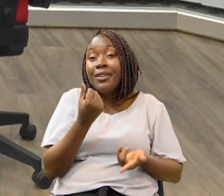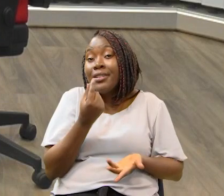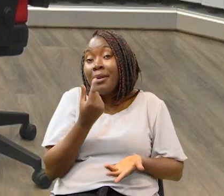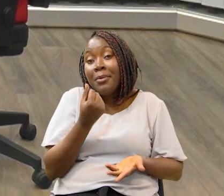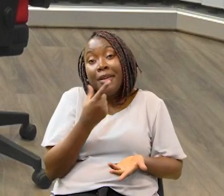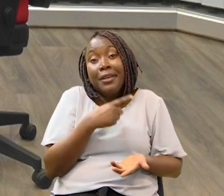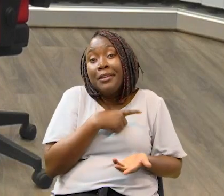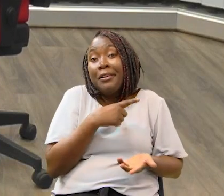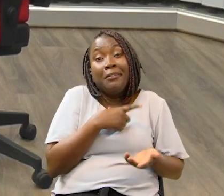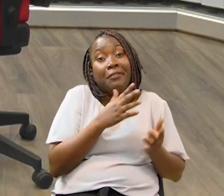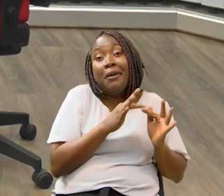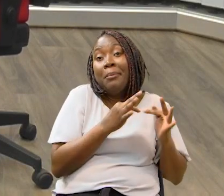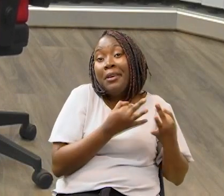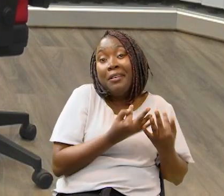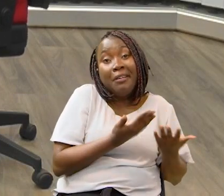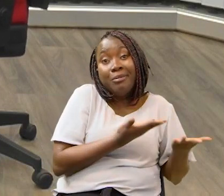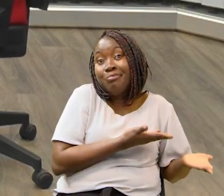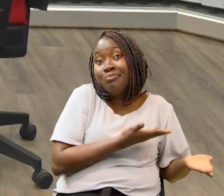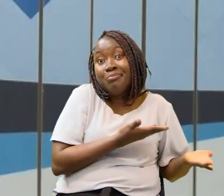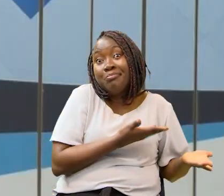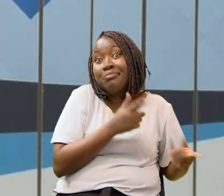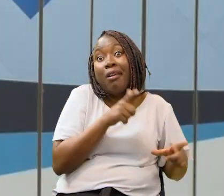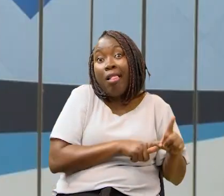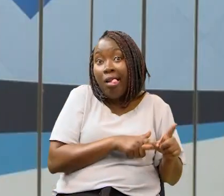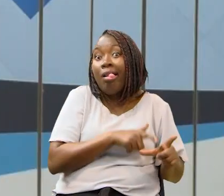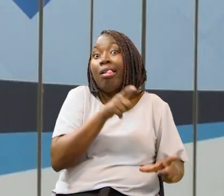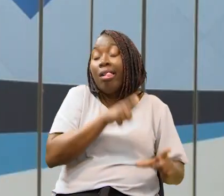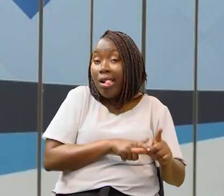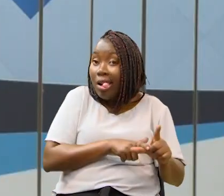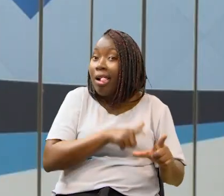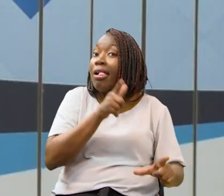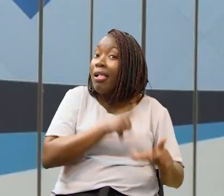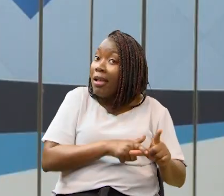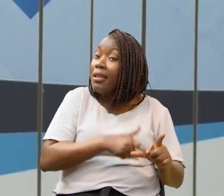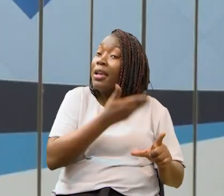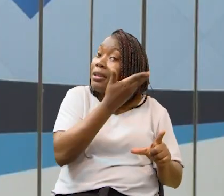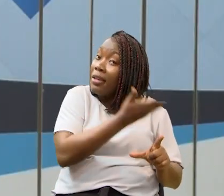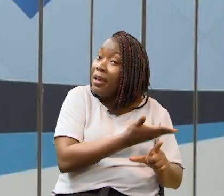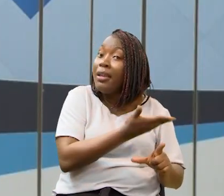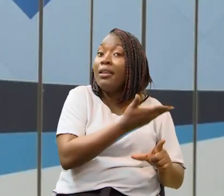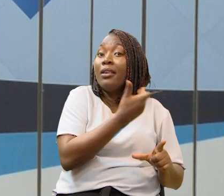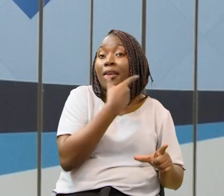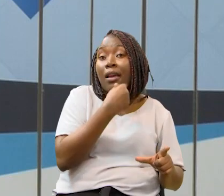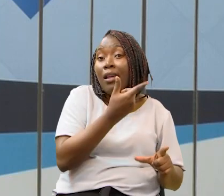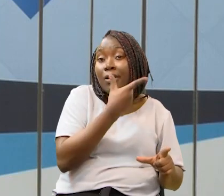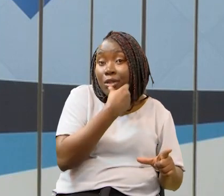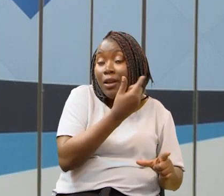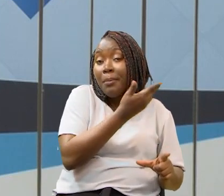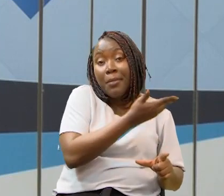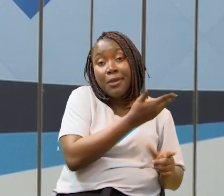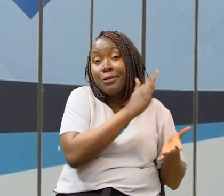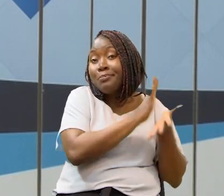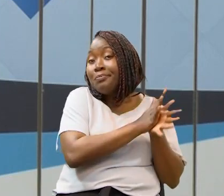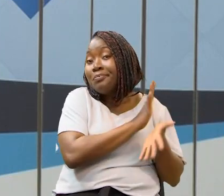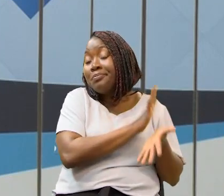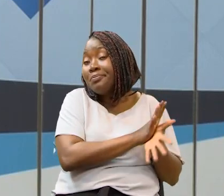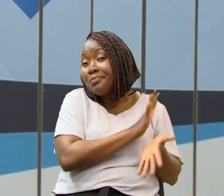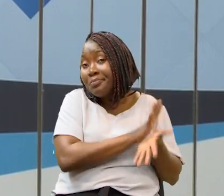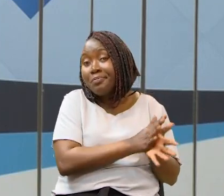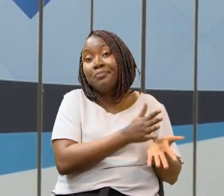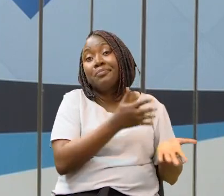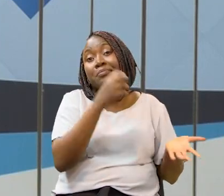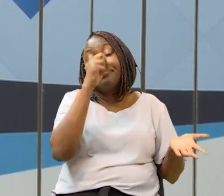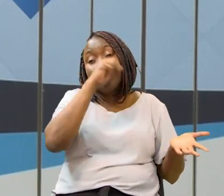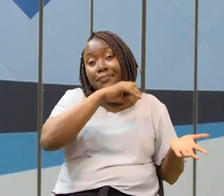financeiramente ela tem uma família e financeiramente ela depende daquele relacionamento que está sendo abusivo, que está